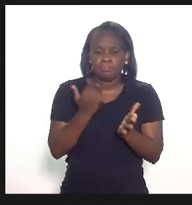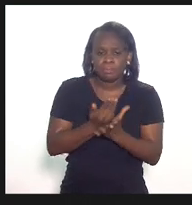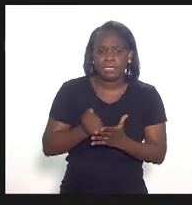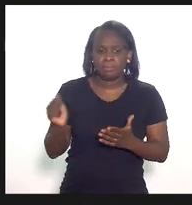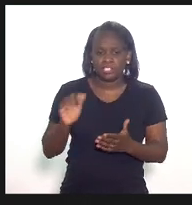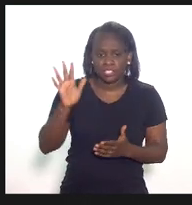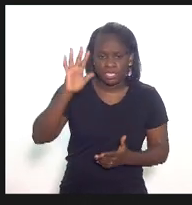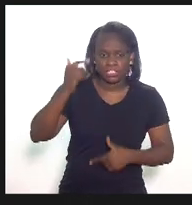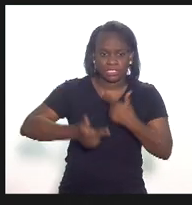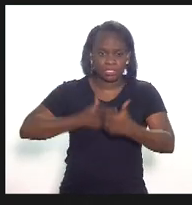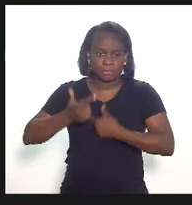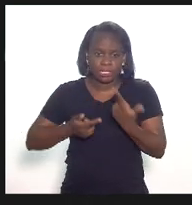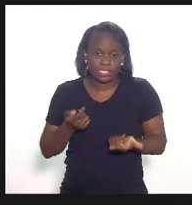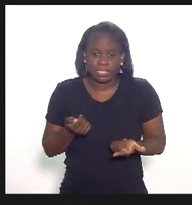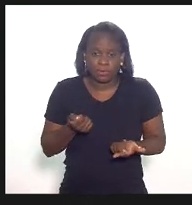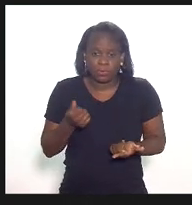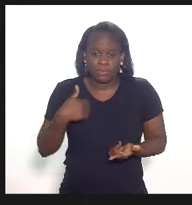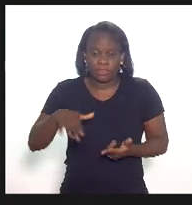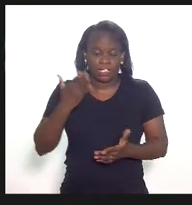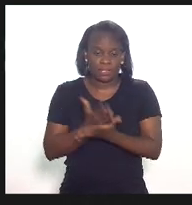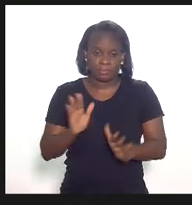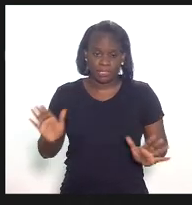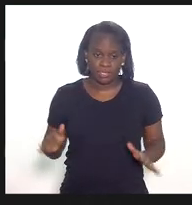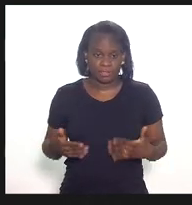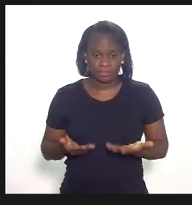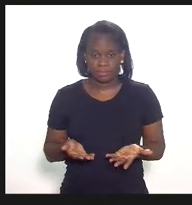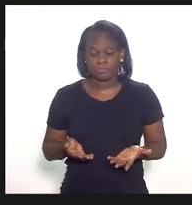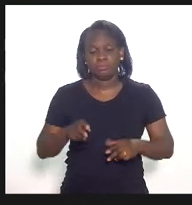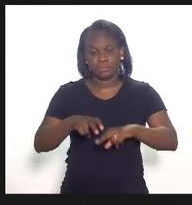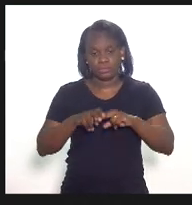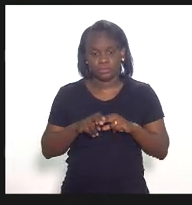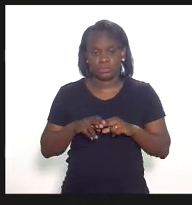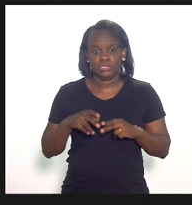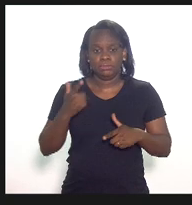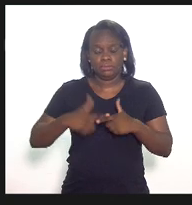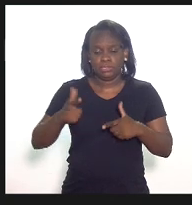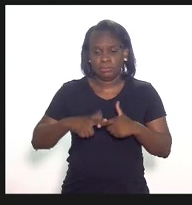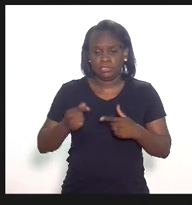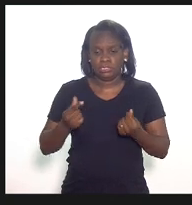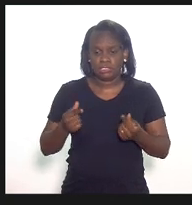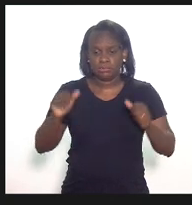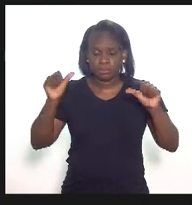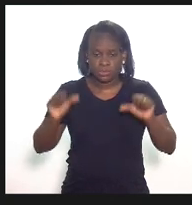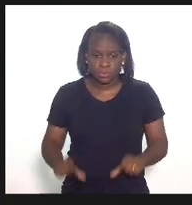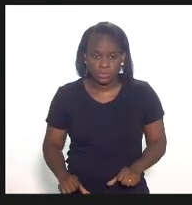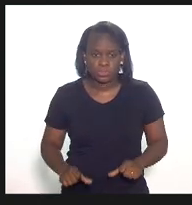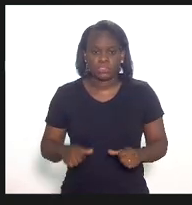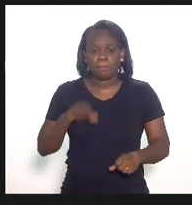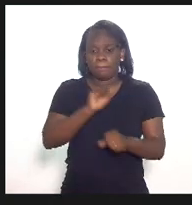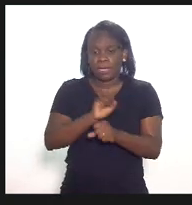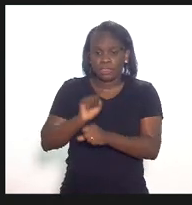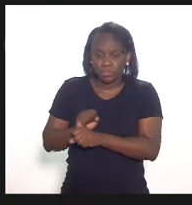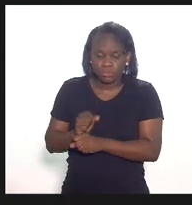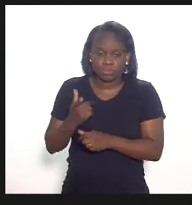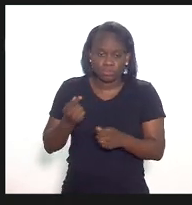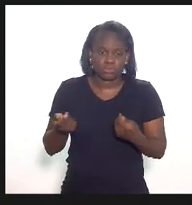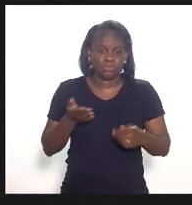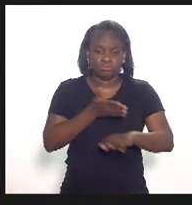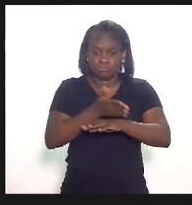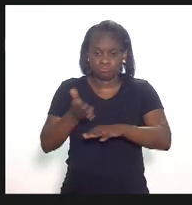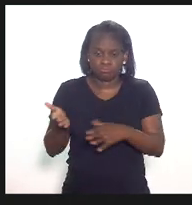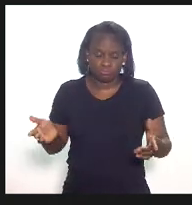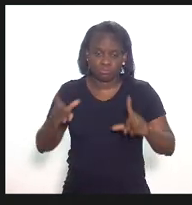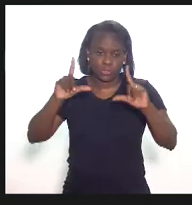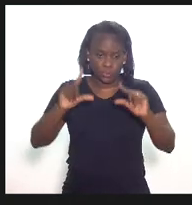encarecer um serviço que está prestes a se extinguir devido à crise do setor produtivo, à paralisação dos setores econômicos.